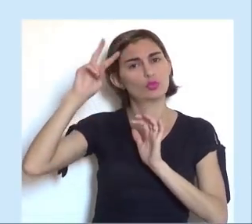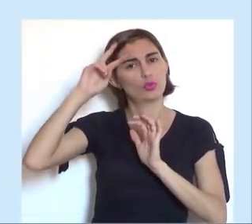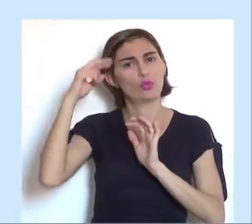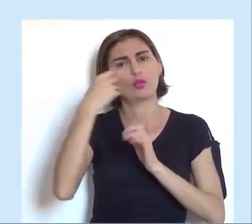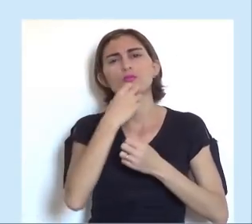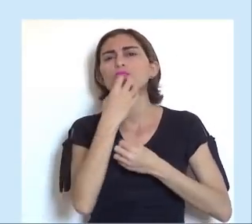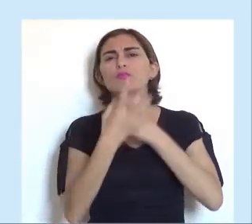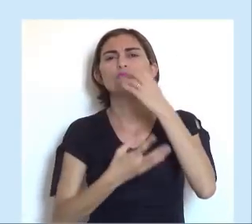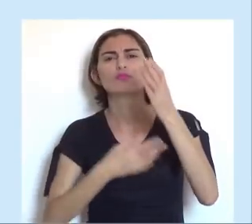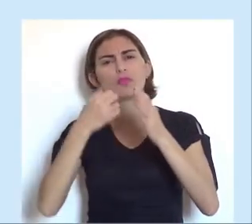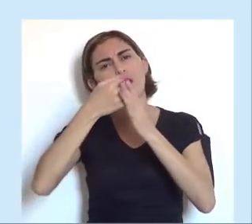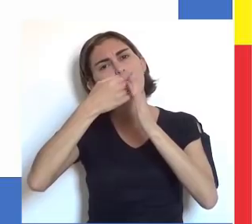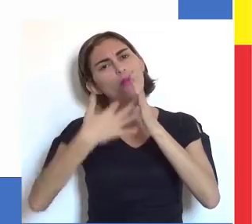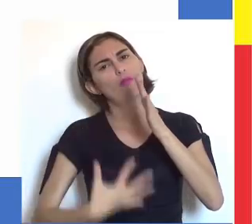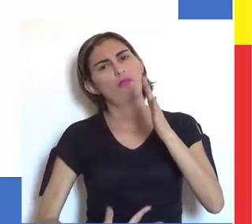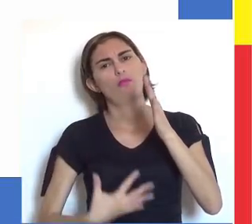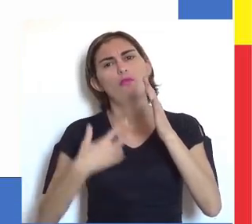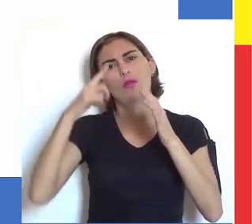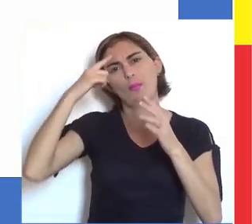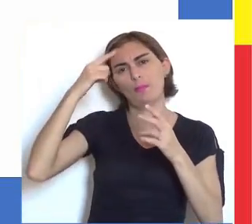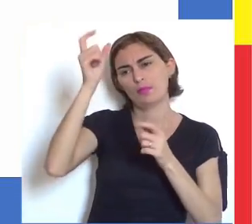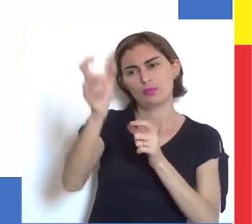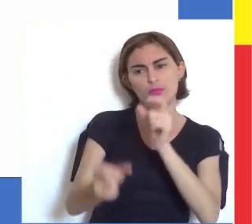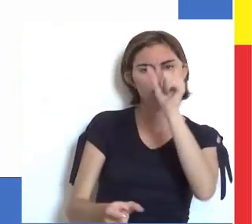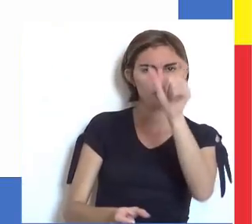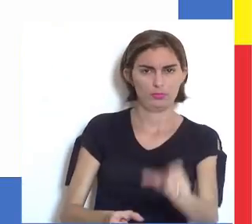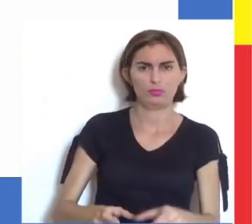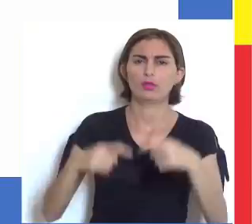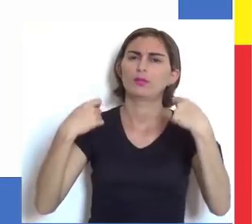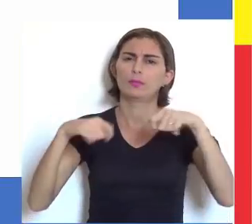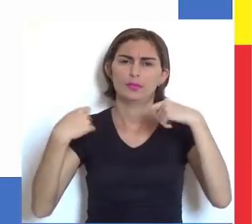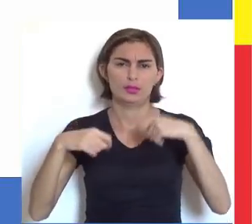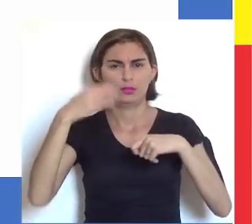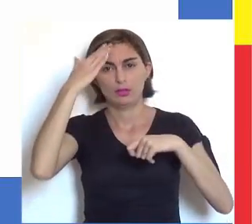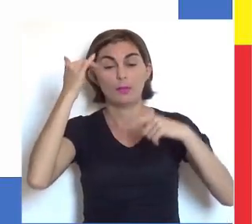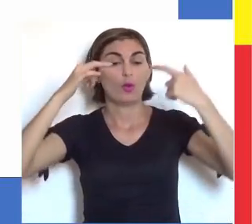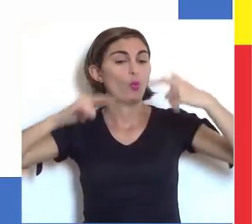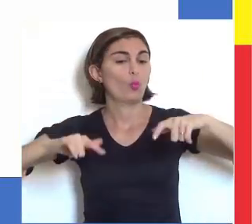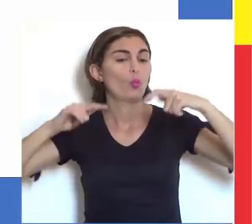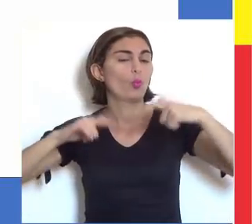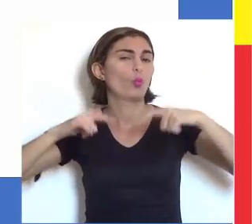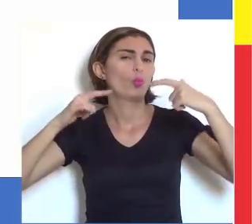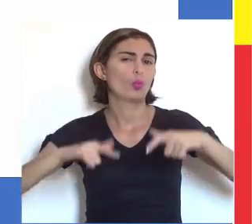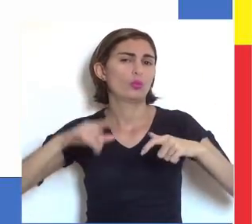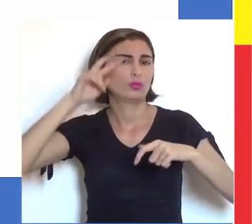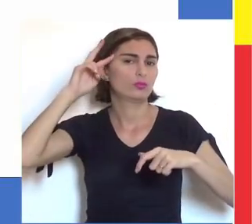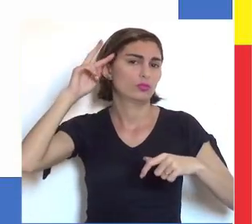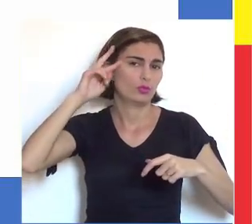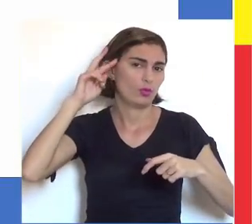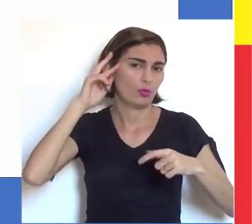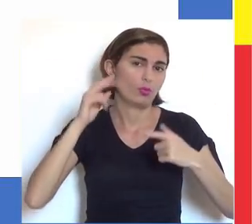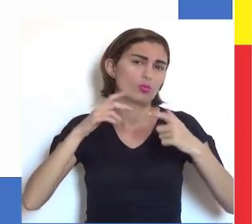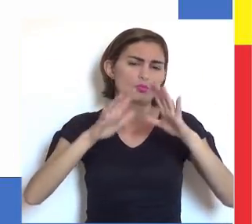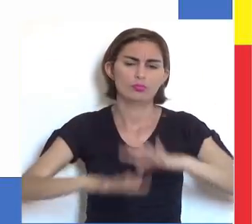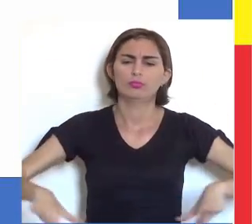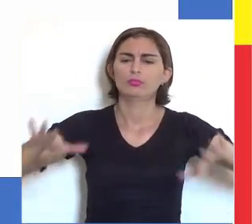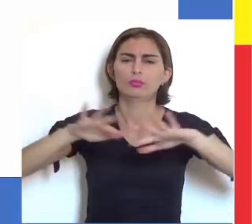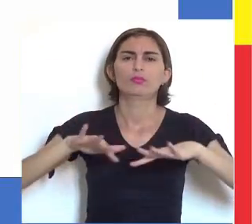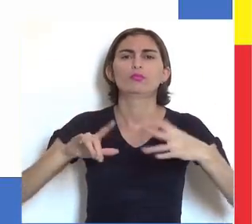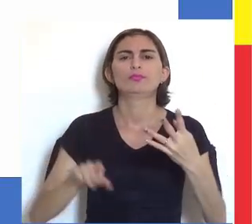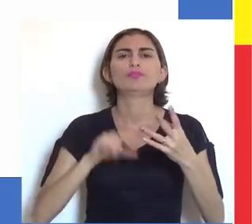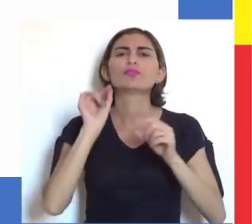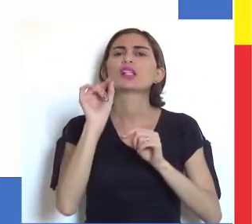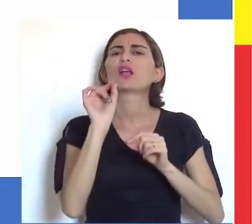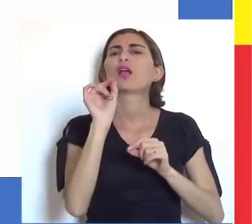seja, criar a sua narrativa. Você precisa de personagens, precisa saber onde vai se passar a história, ou seja, o